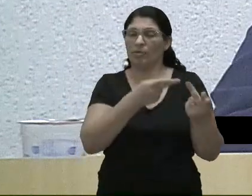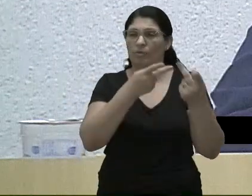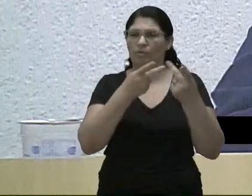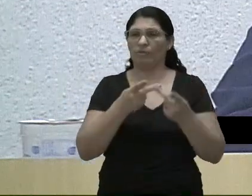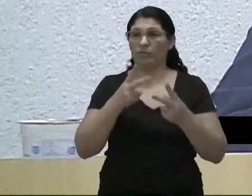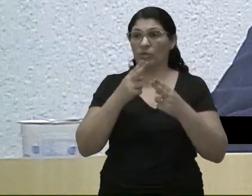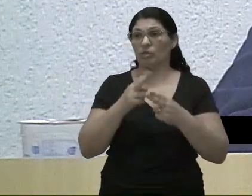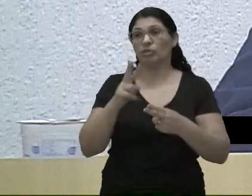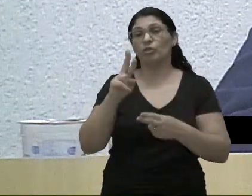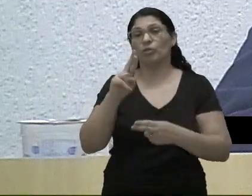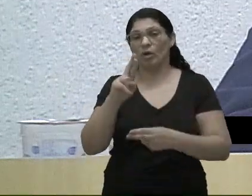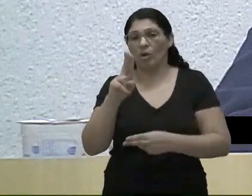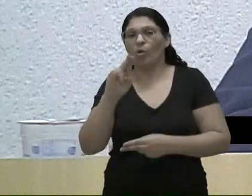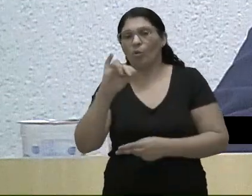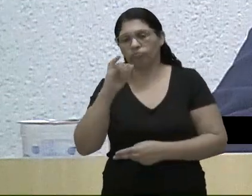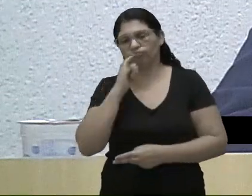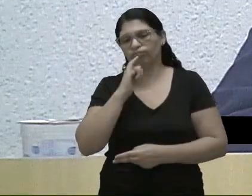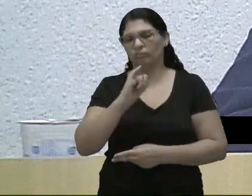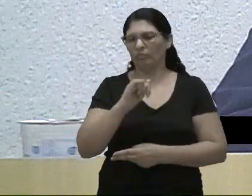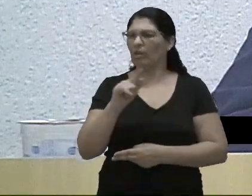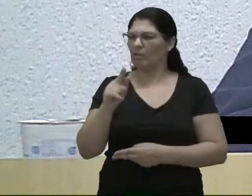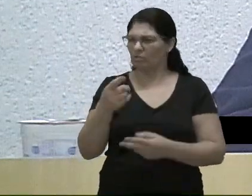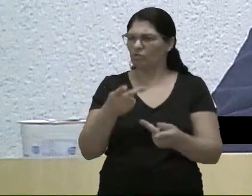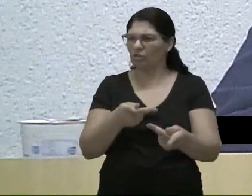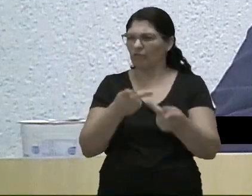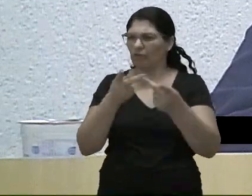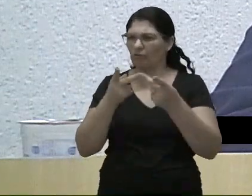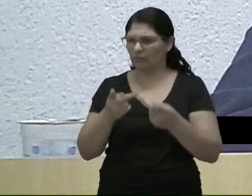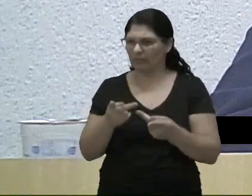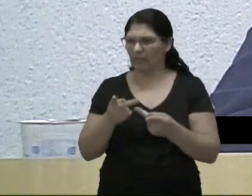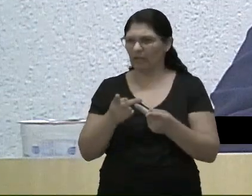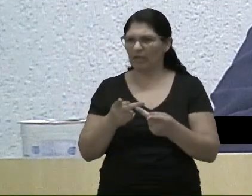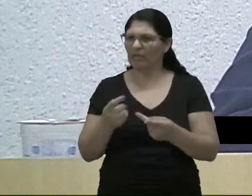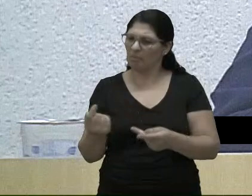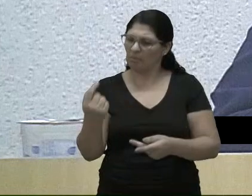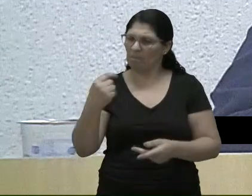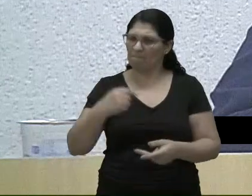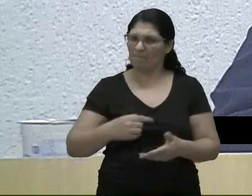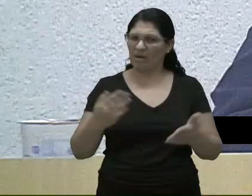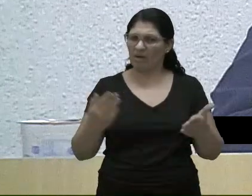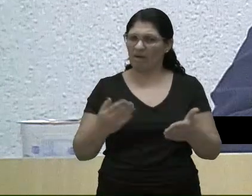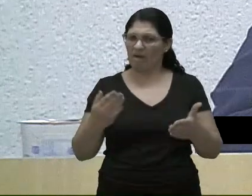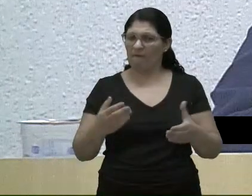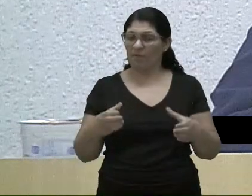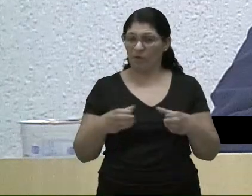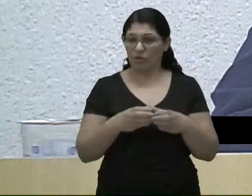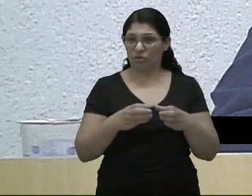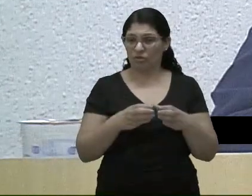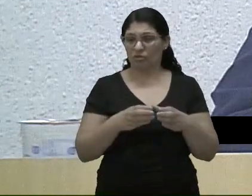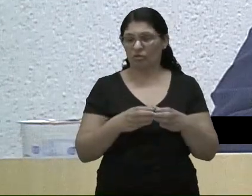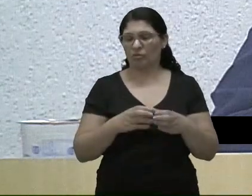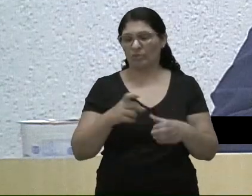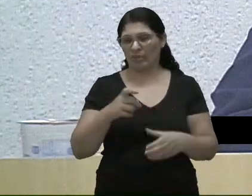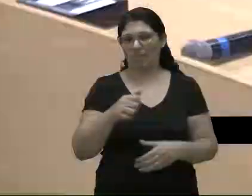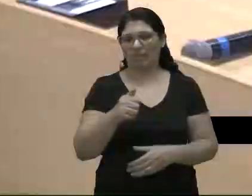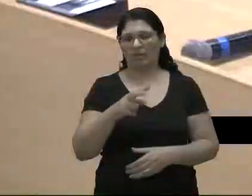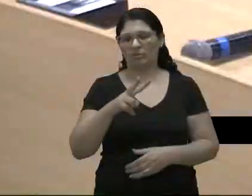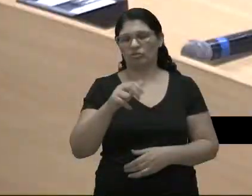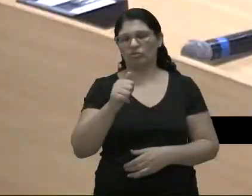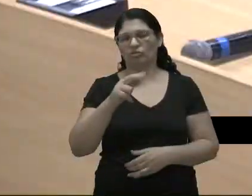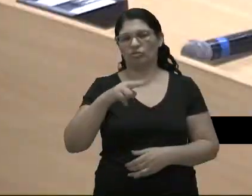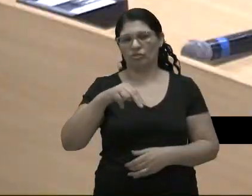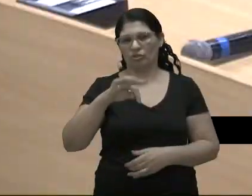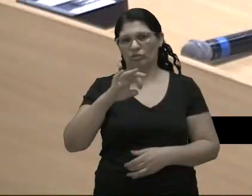foi convidado pelo senhor Ivan. A senhora foi convidada para alguém para compor o time da São Marino, da Chavantes? Sim,